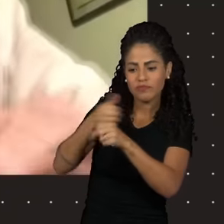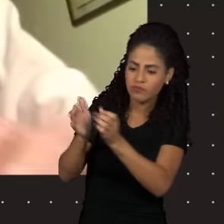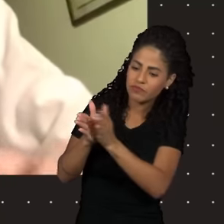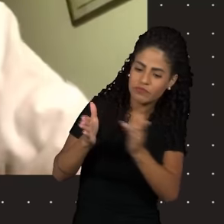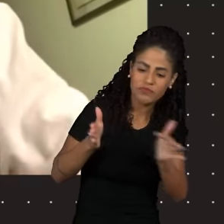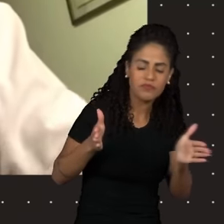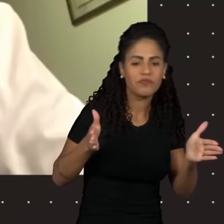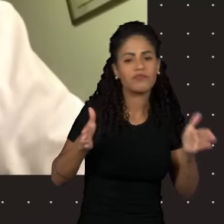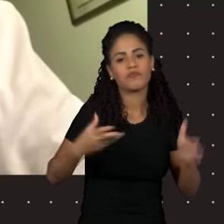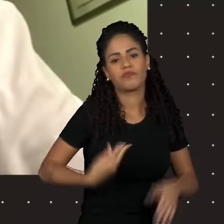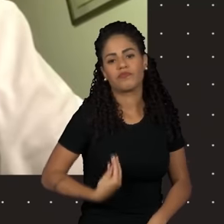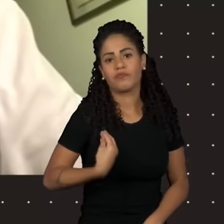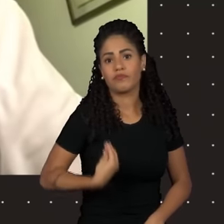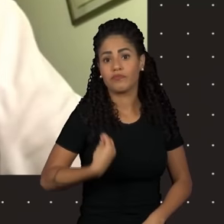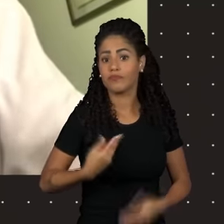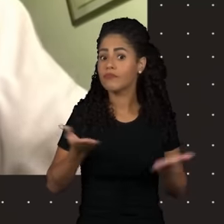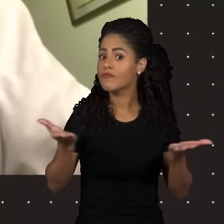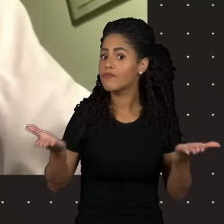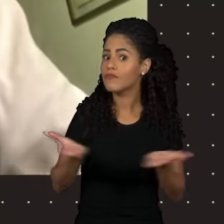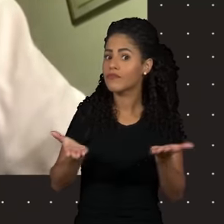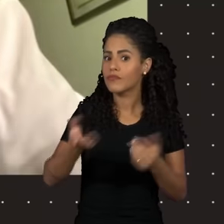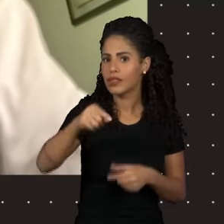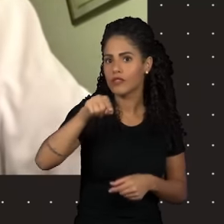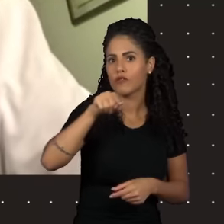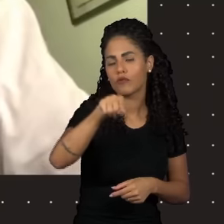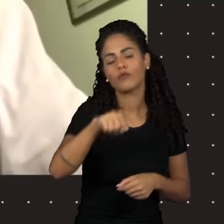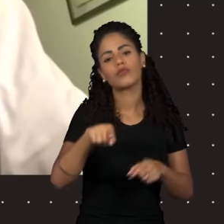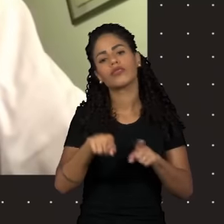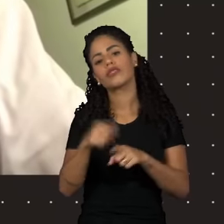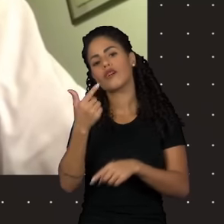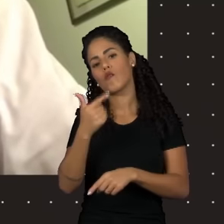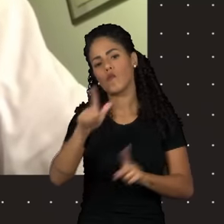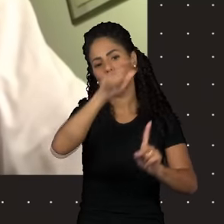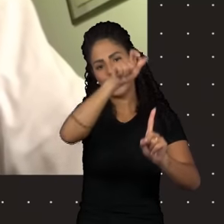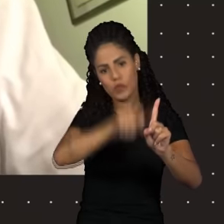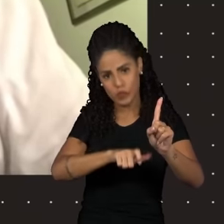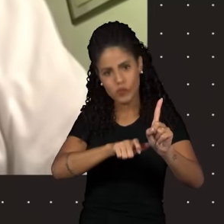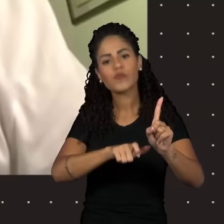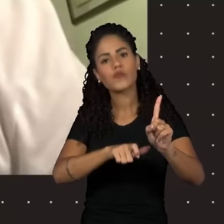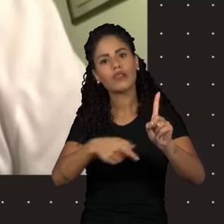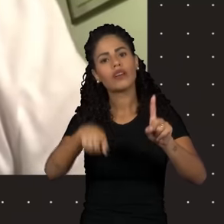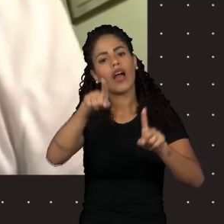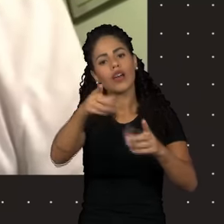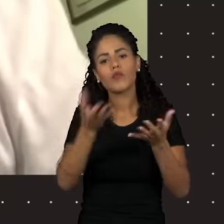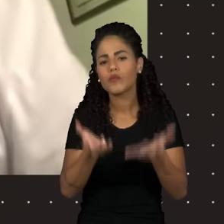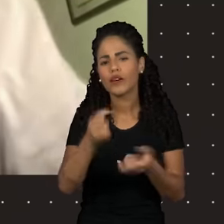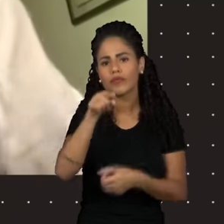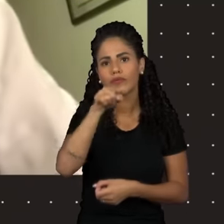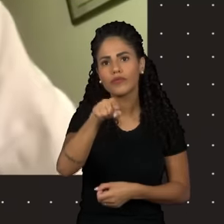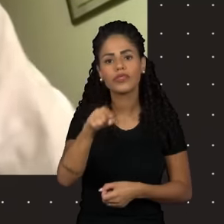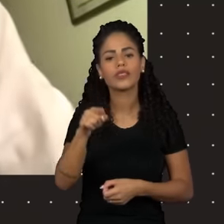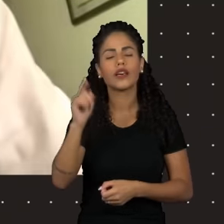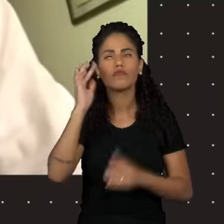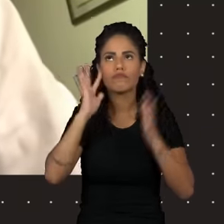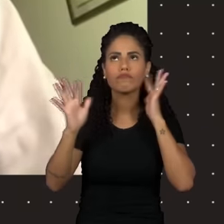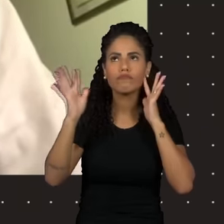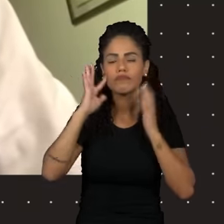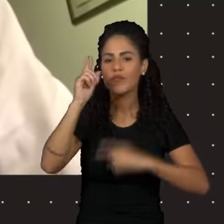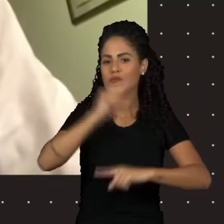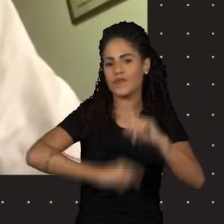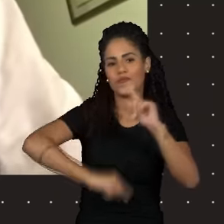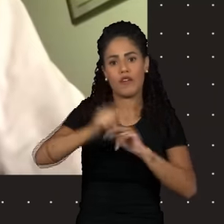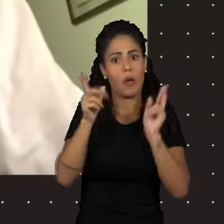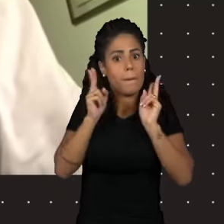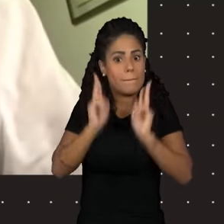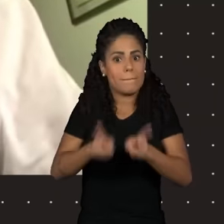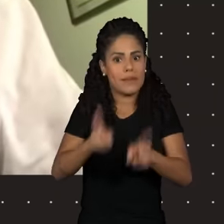que você agora está fazendo a falecida do Nelson Rodrigues. Eu quero que você tenha o mesmo sucesso que tivemos